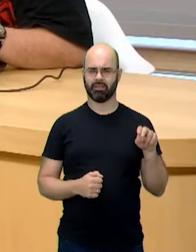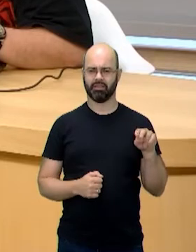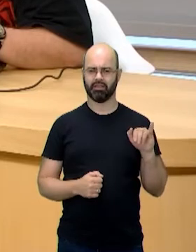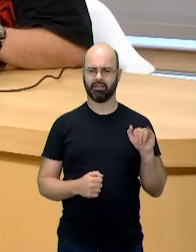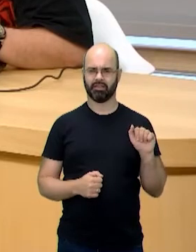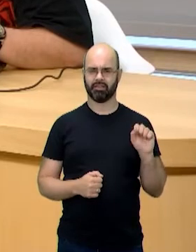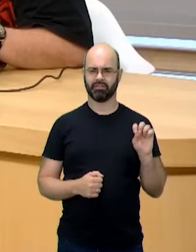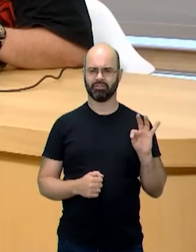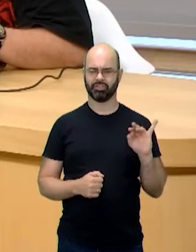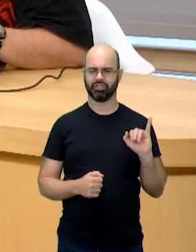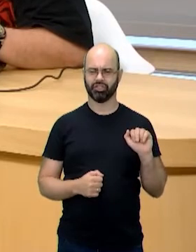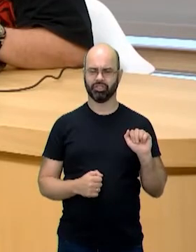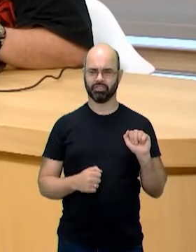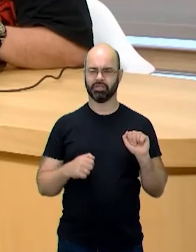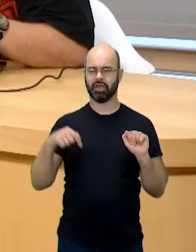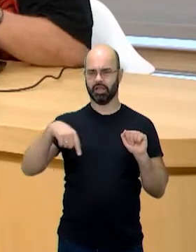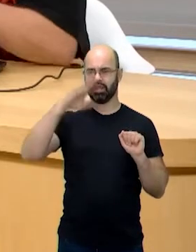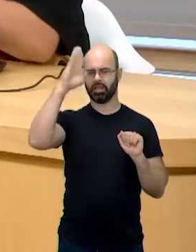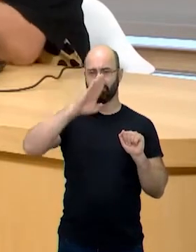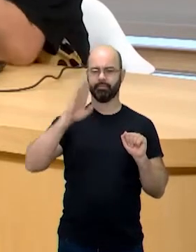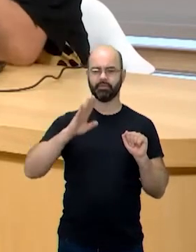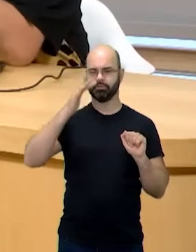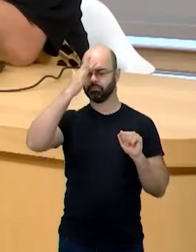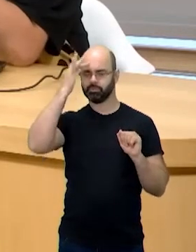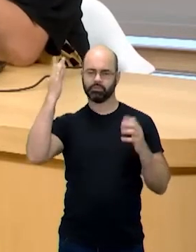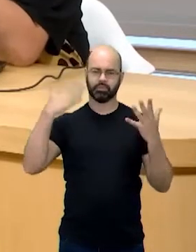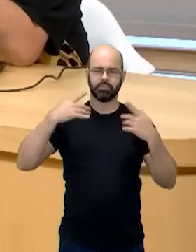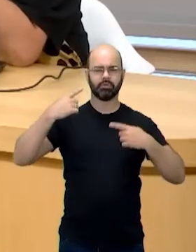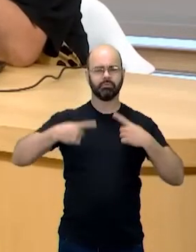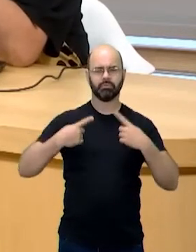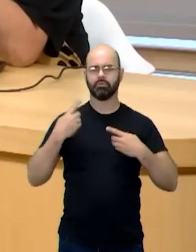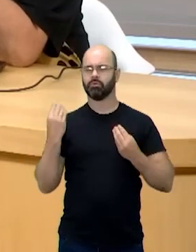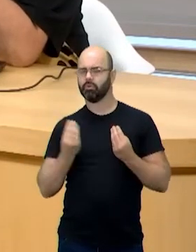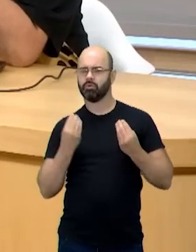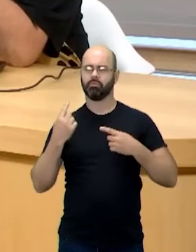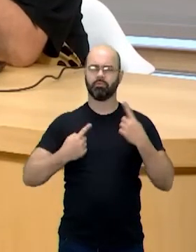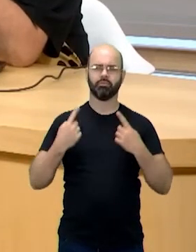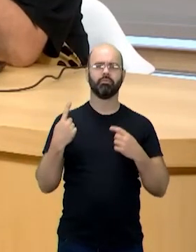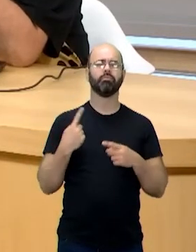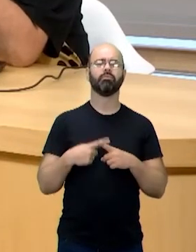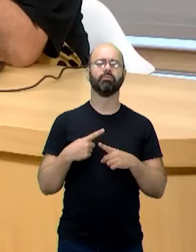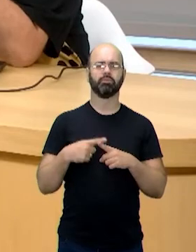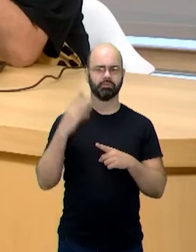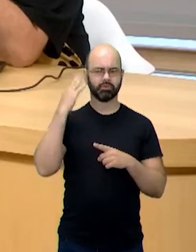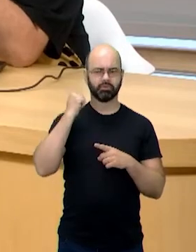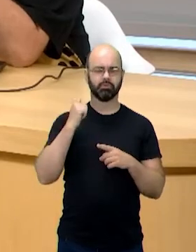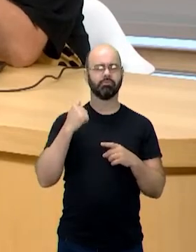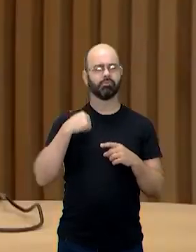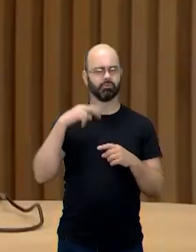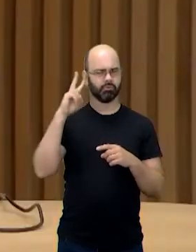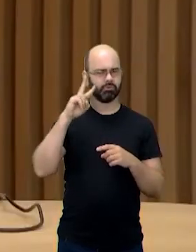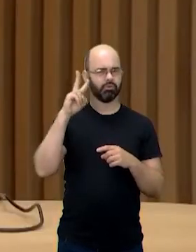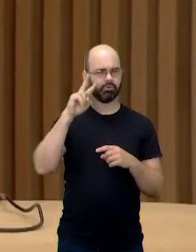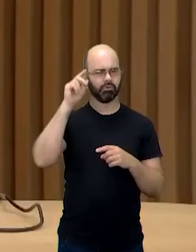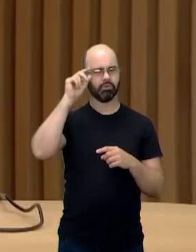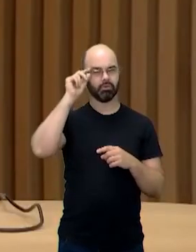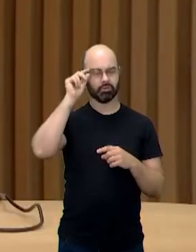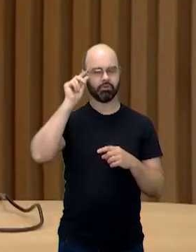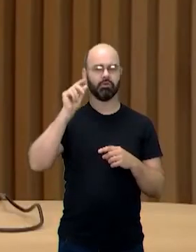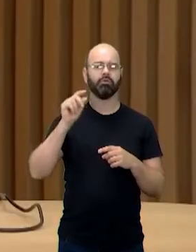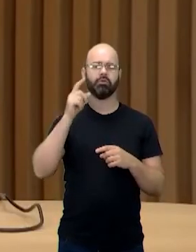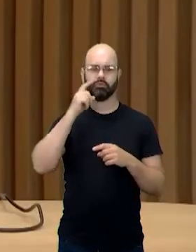sendo algo muito polêmico no Brasil? Eu não lembro, assim, de detalhes. Eu sei que voltou muitos... Voltou